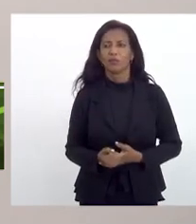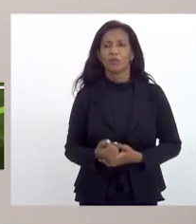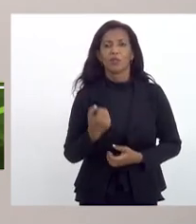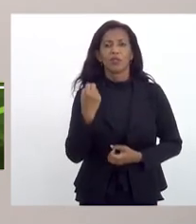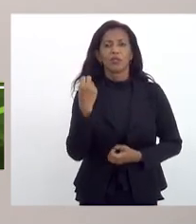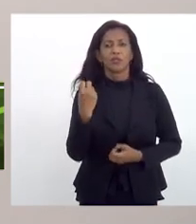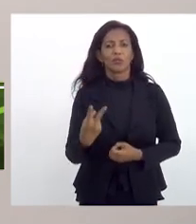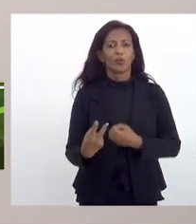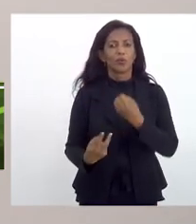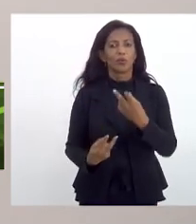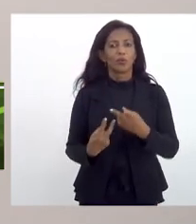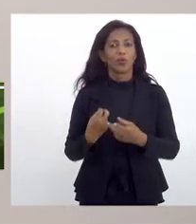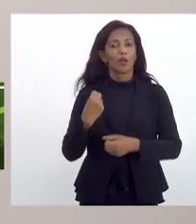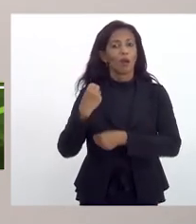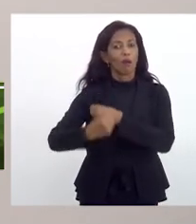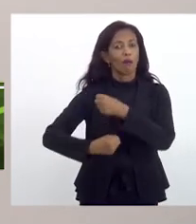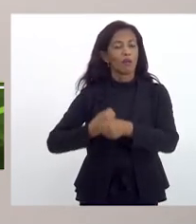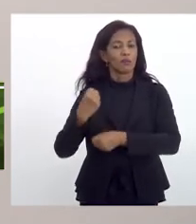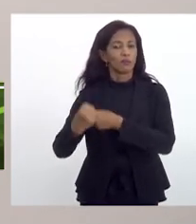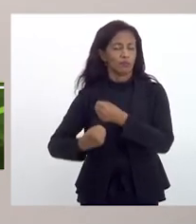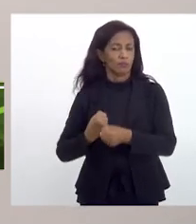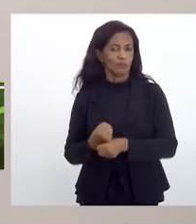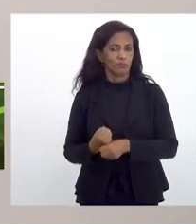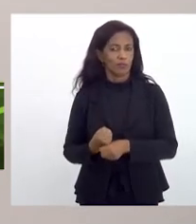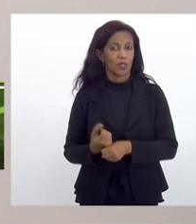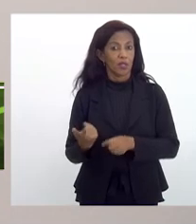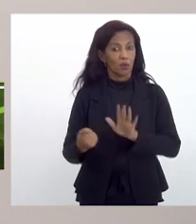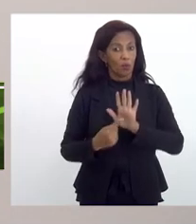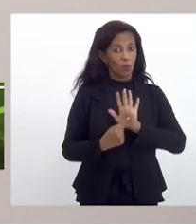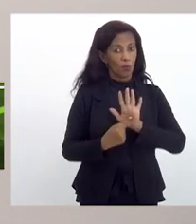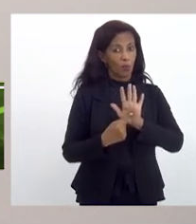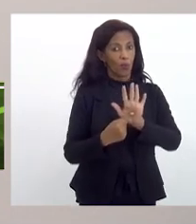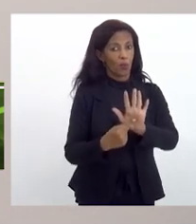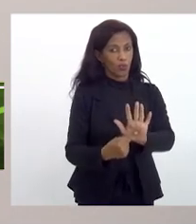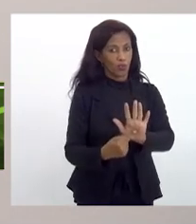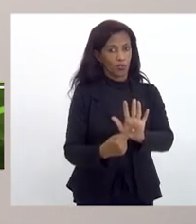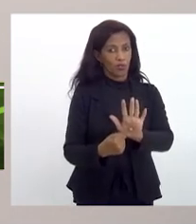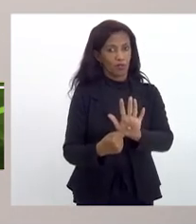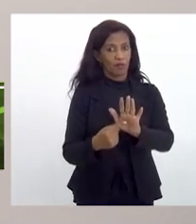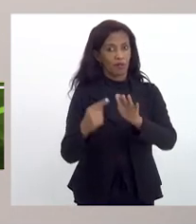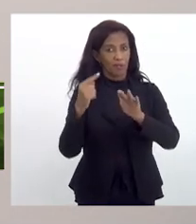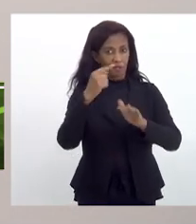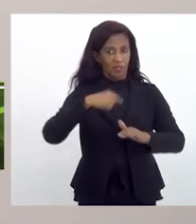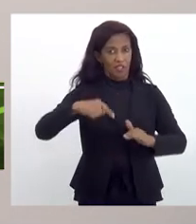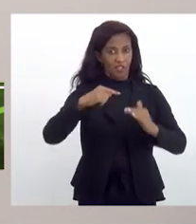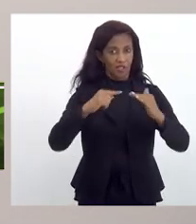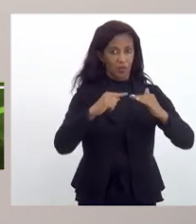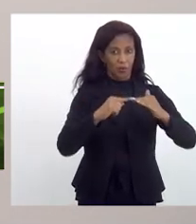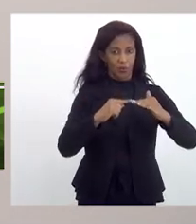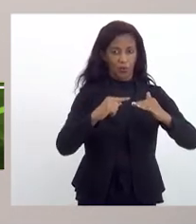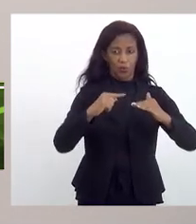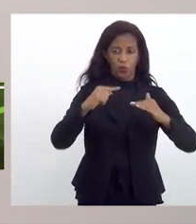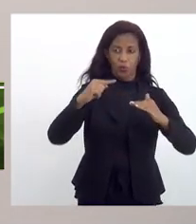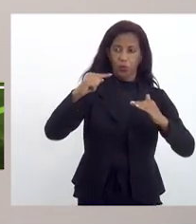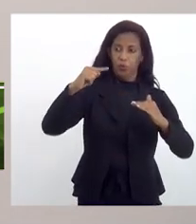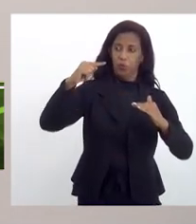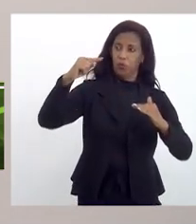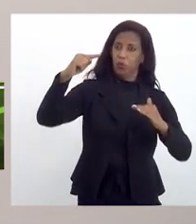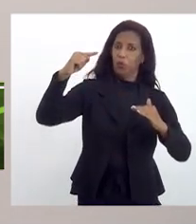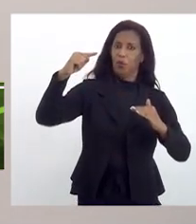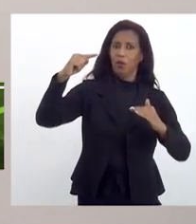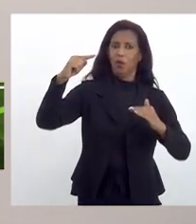Bianual, não é? A gente vai ter revisões que vão mostrar que a gente está subindo e aí a gente vai poder